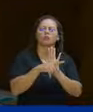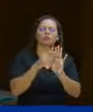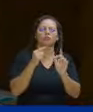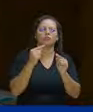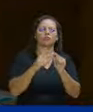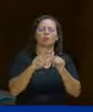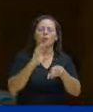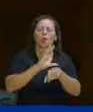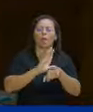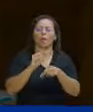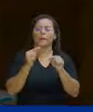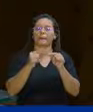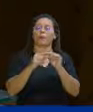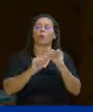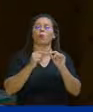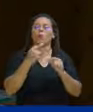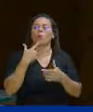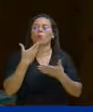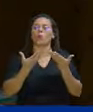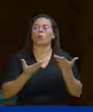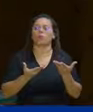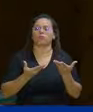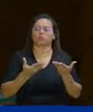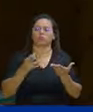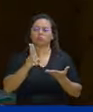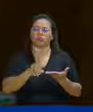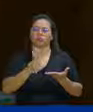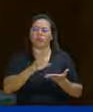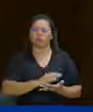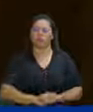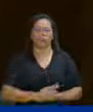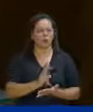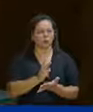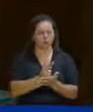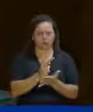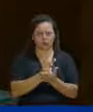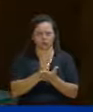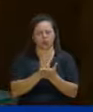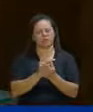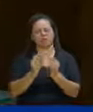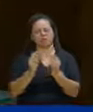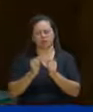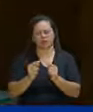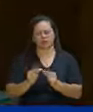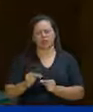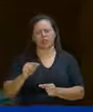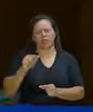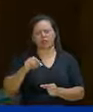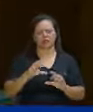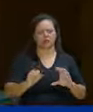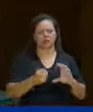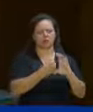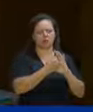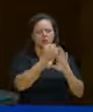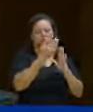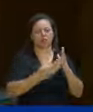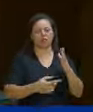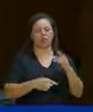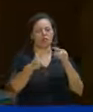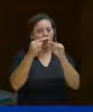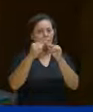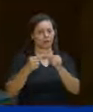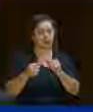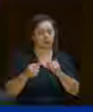aplicáveis à espécie. Os mesmos fundamentos expostos no capítulo destinado aos gastos advocatícios são aplicáveis